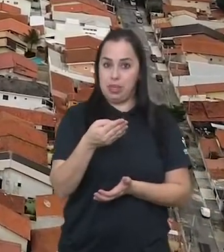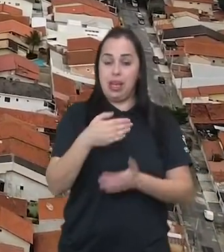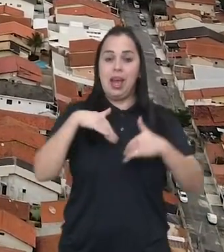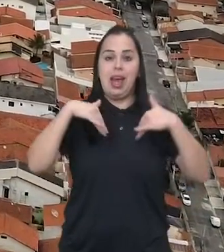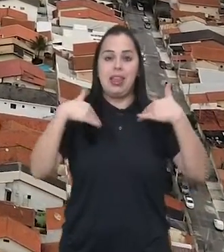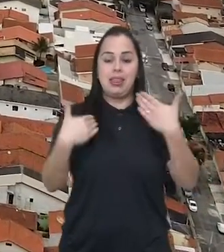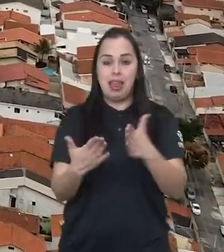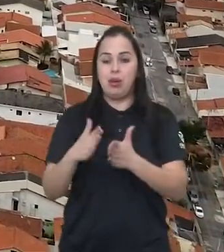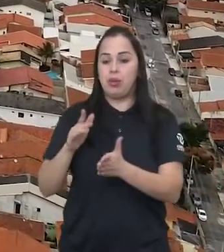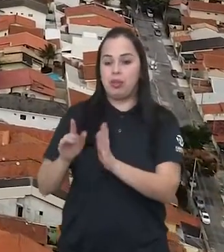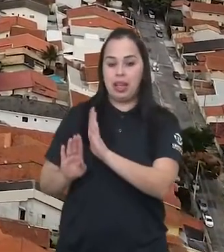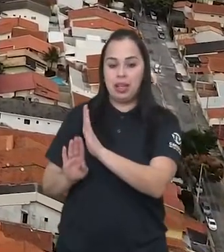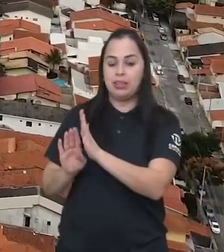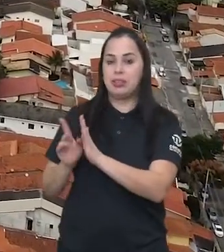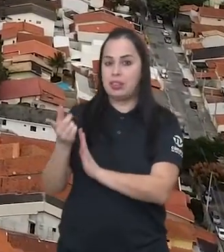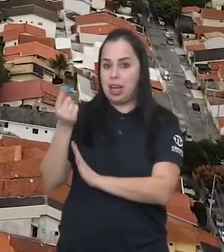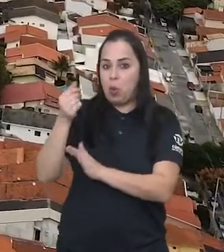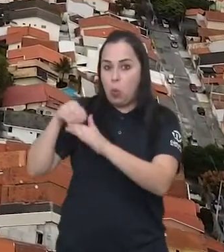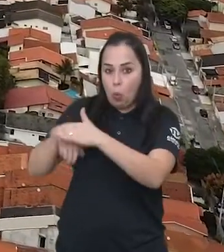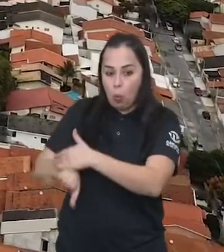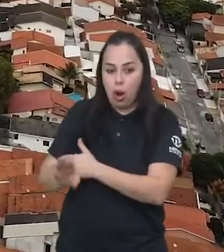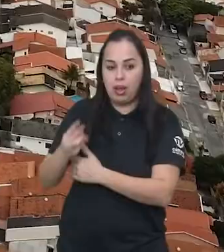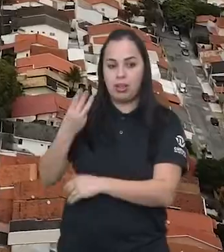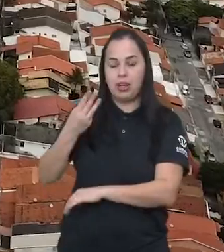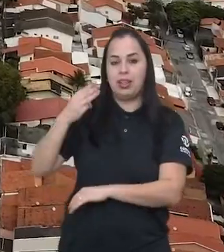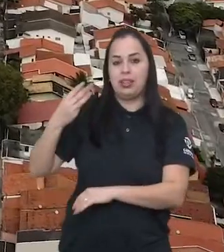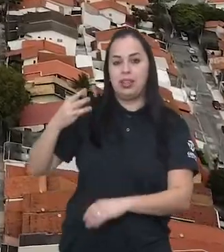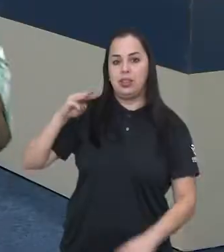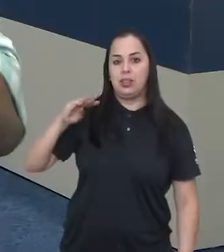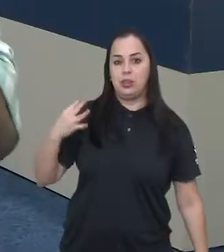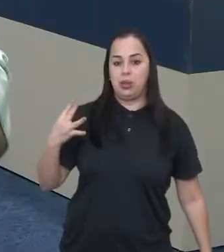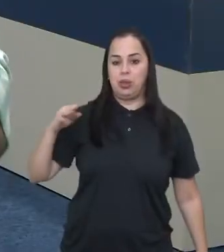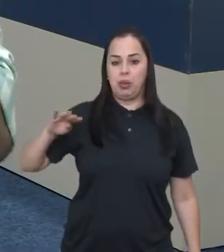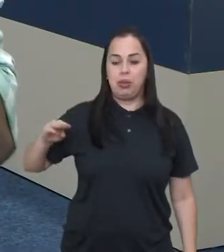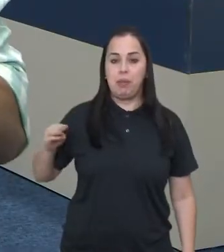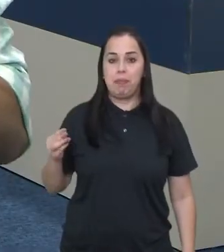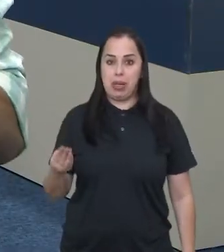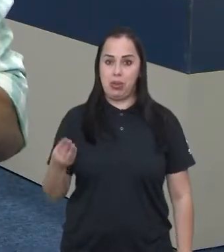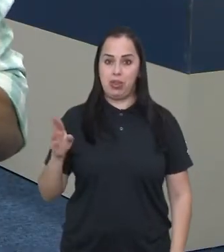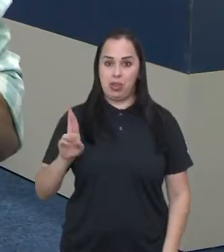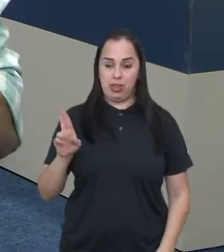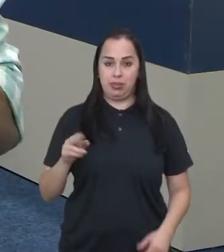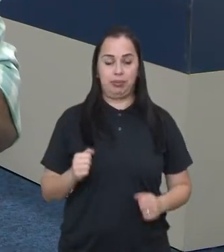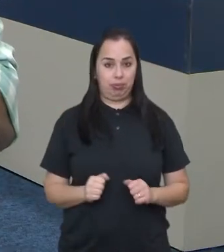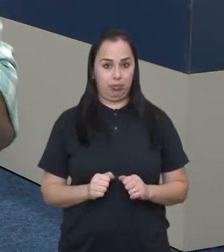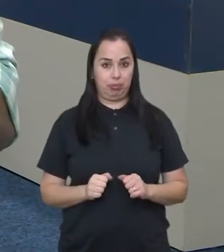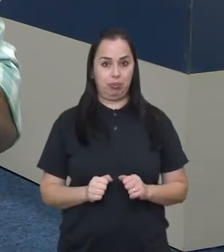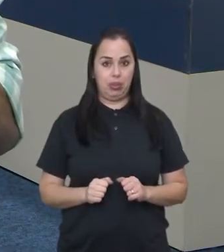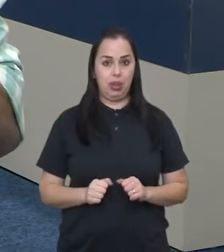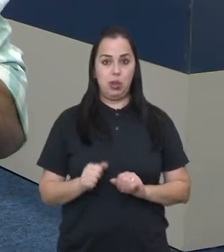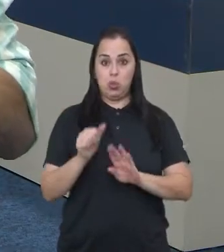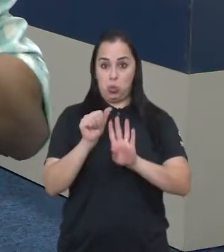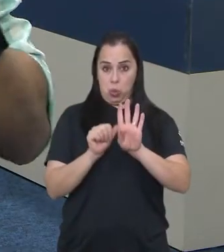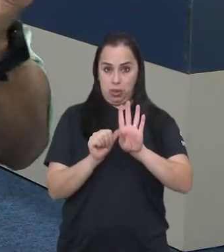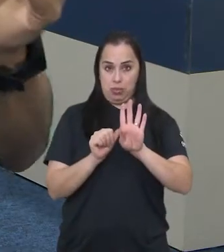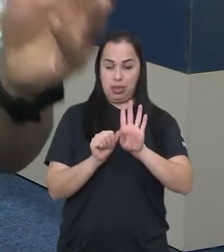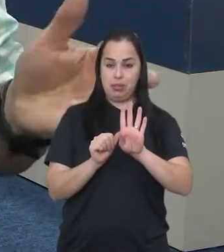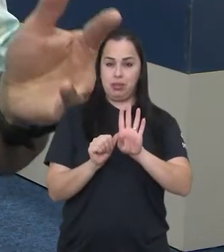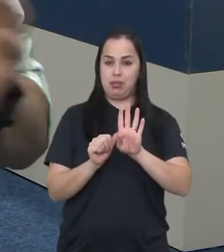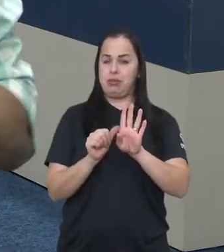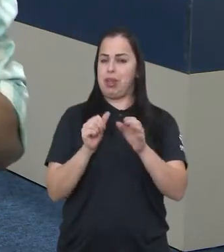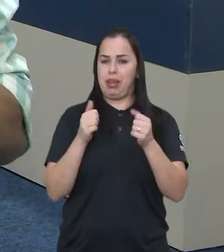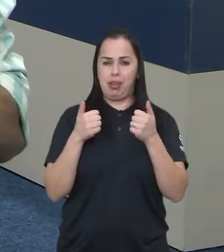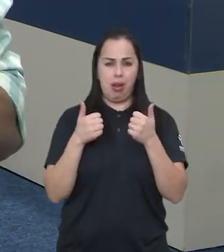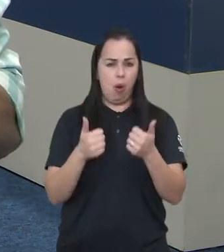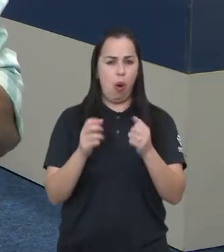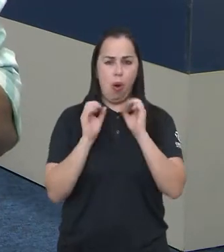um superávit de 334 milhões de reais. O primeiro quadrimestre sempre tem um resultado superavitário